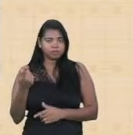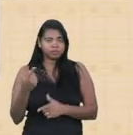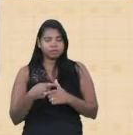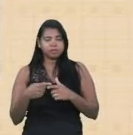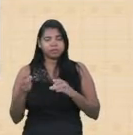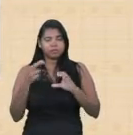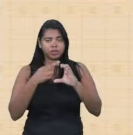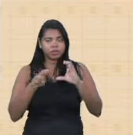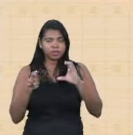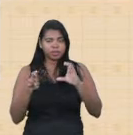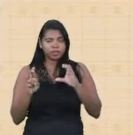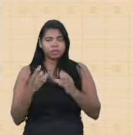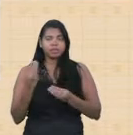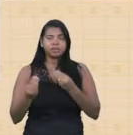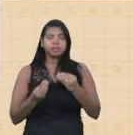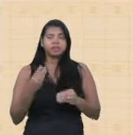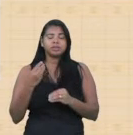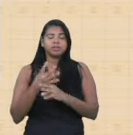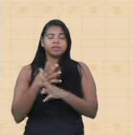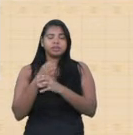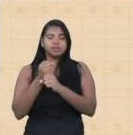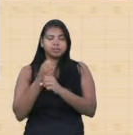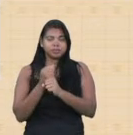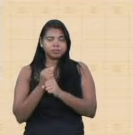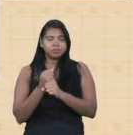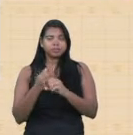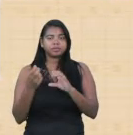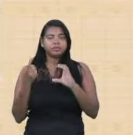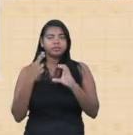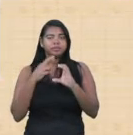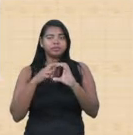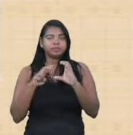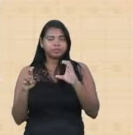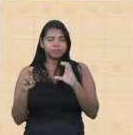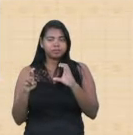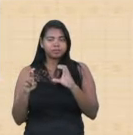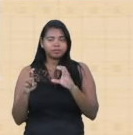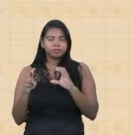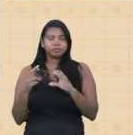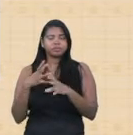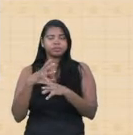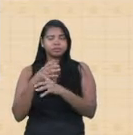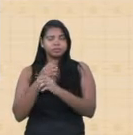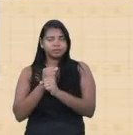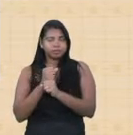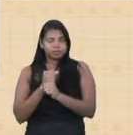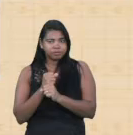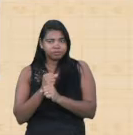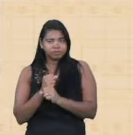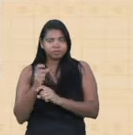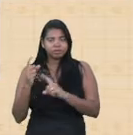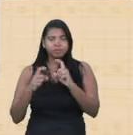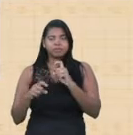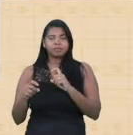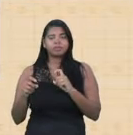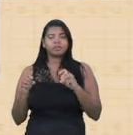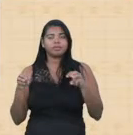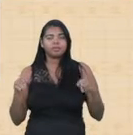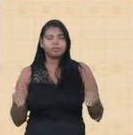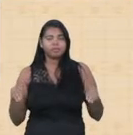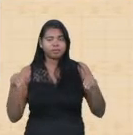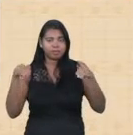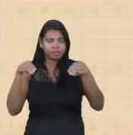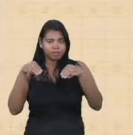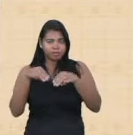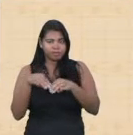raio. Como nós estamos querendo calcular o raio, entenda que para calculá-lo, a expressão da carga e